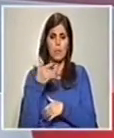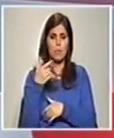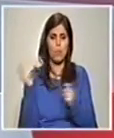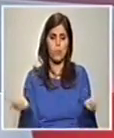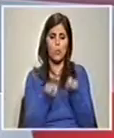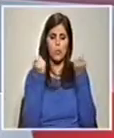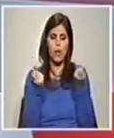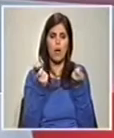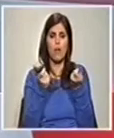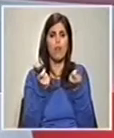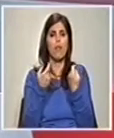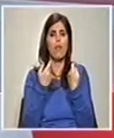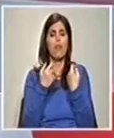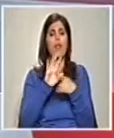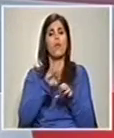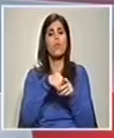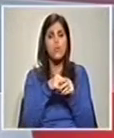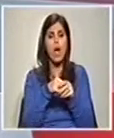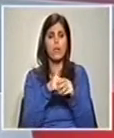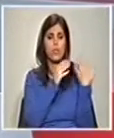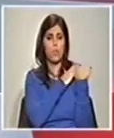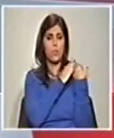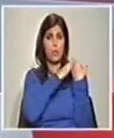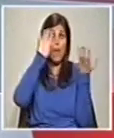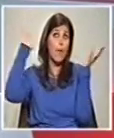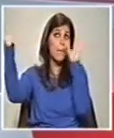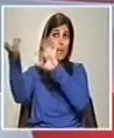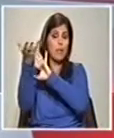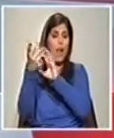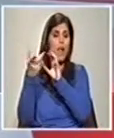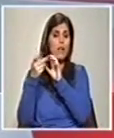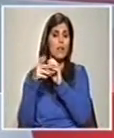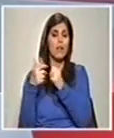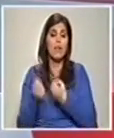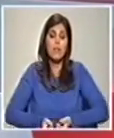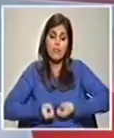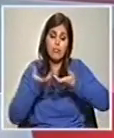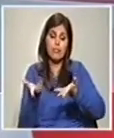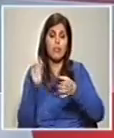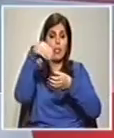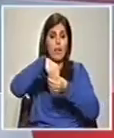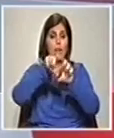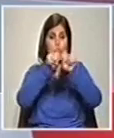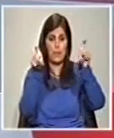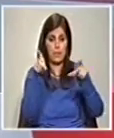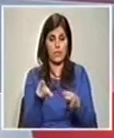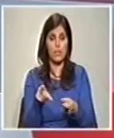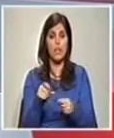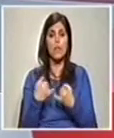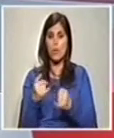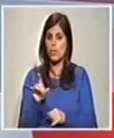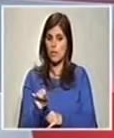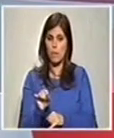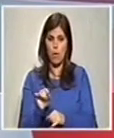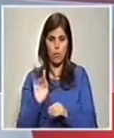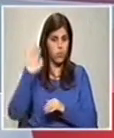da inclusão, da responsabilidade ambiental e que transmitem para as empresas. Depois, vem também que no